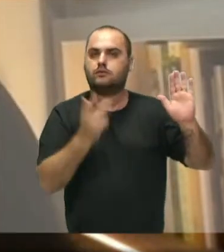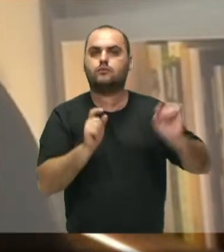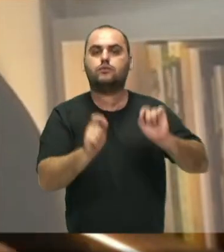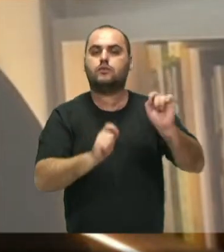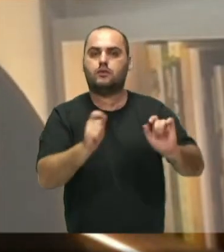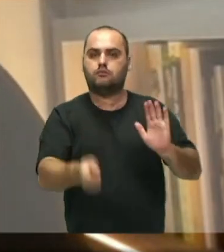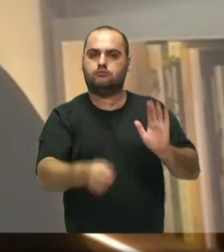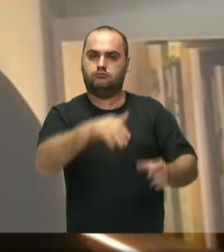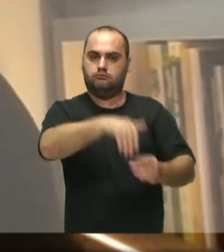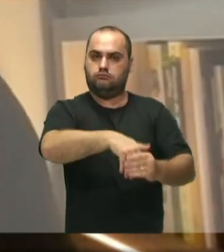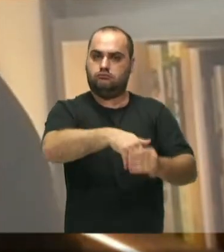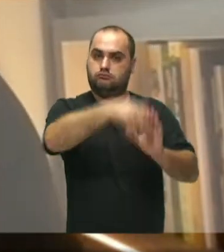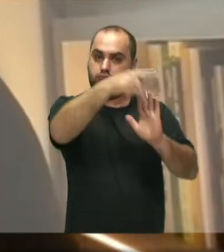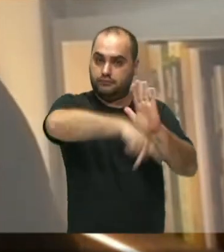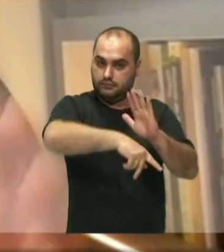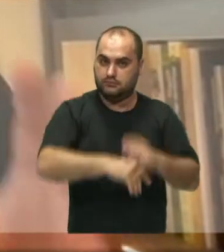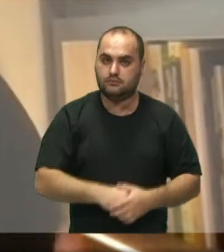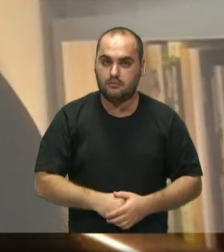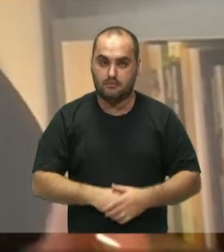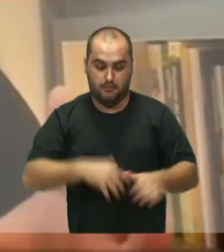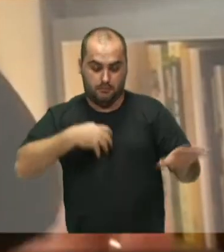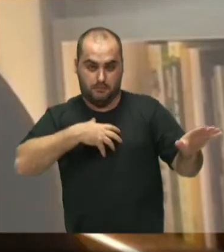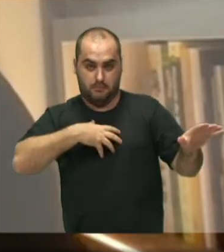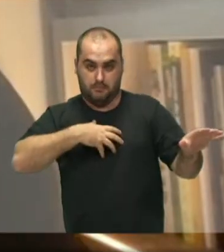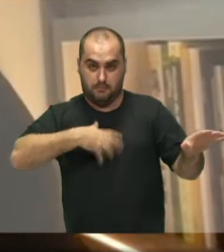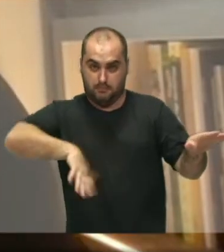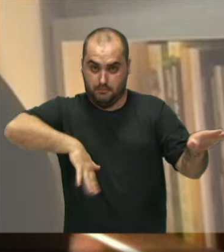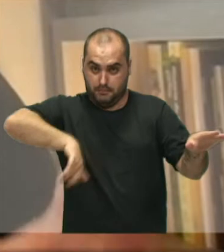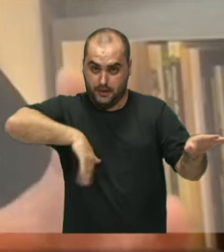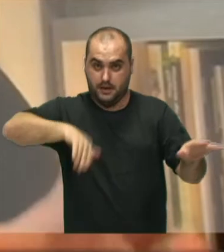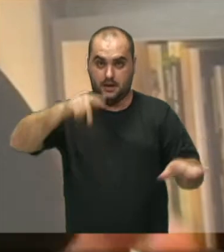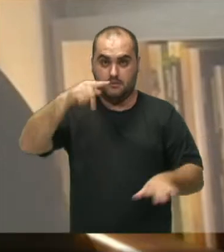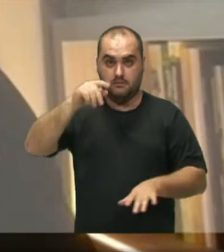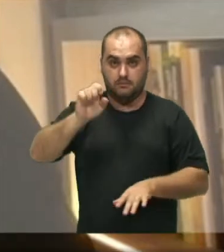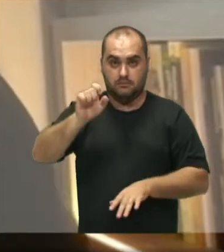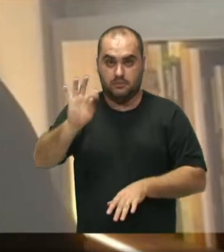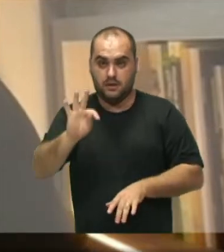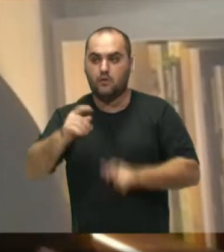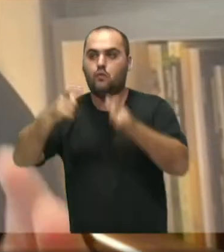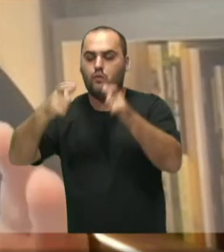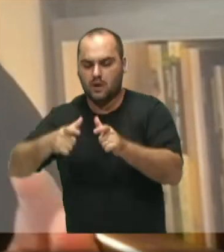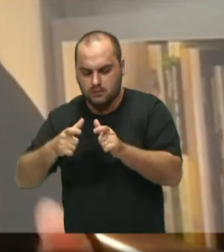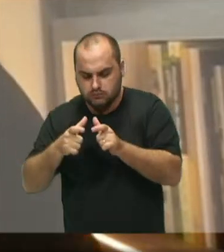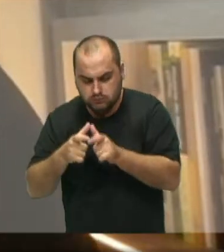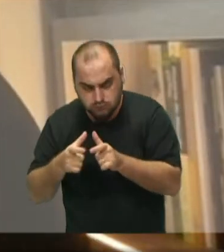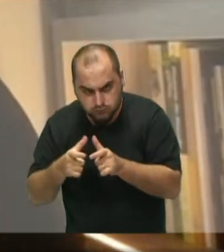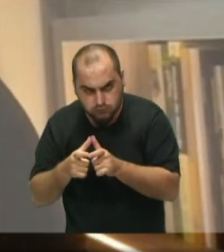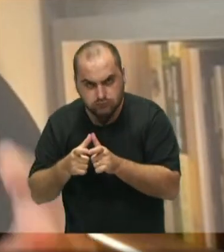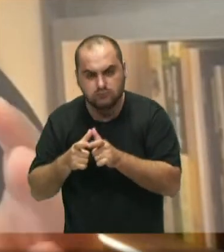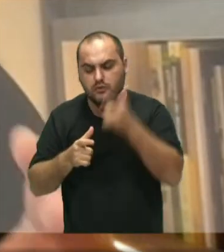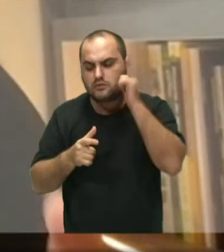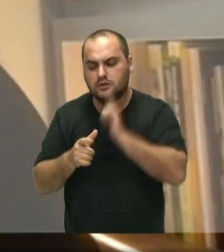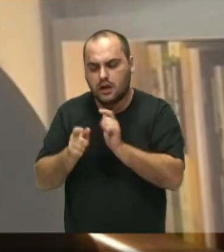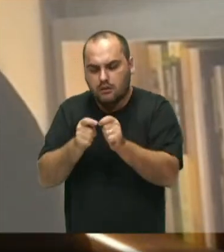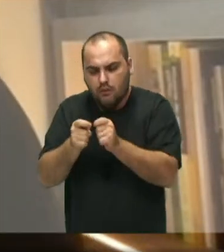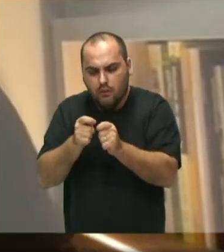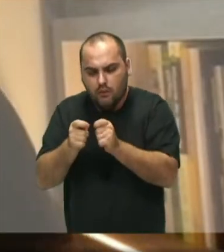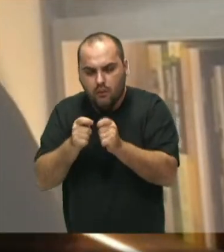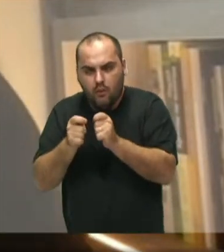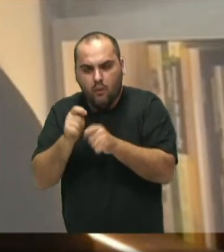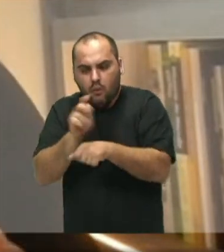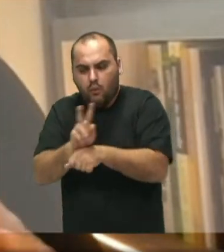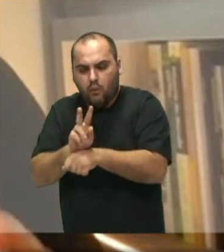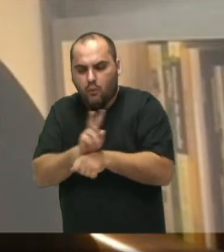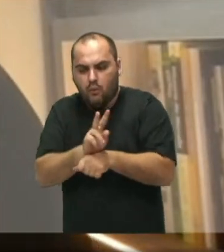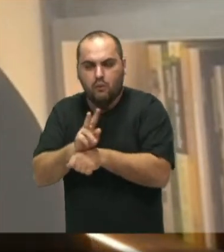instalação da praia Pet a em local específico numa área pequena uma área de fácil controle e fiscalização